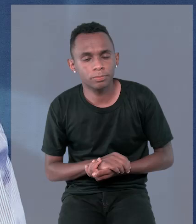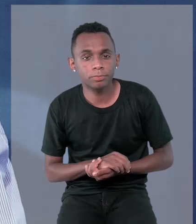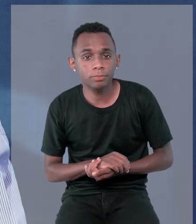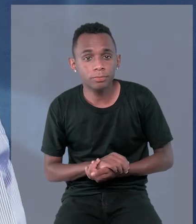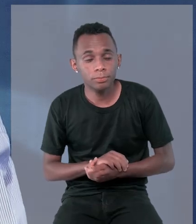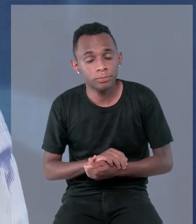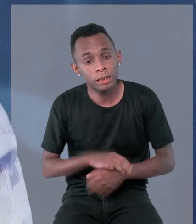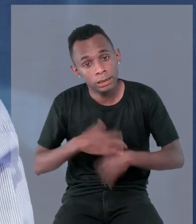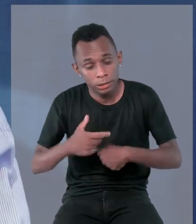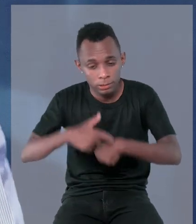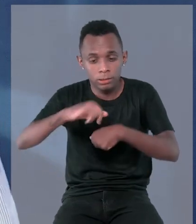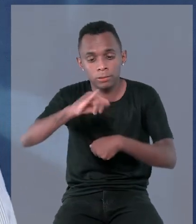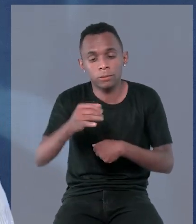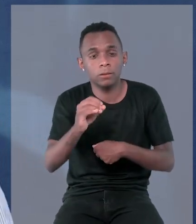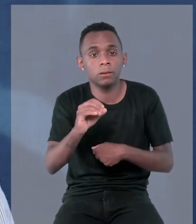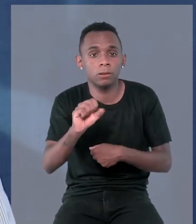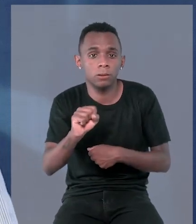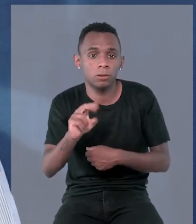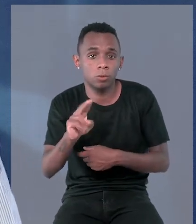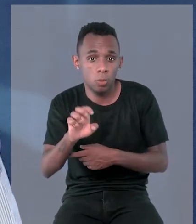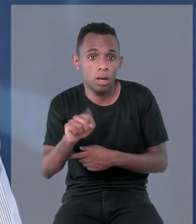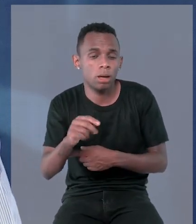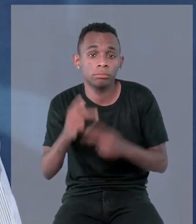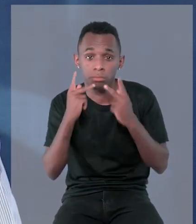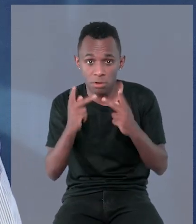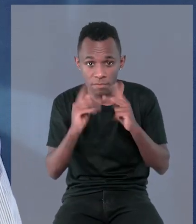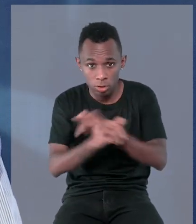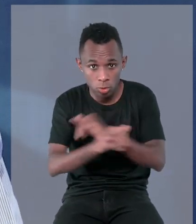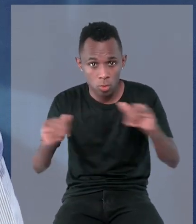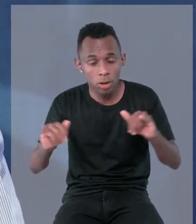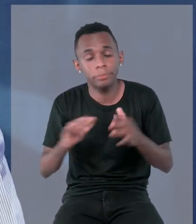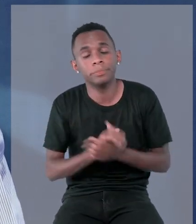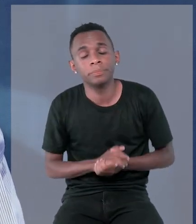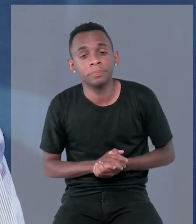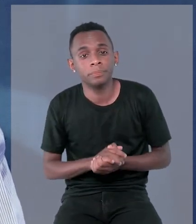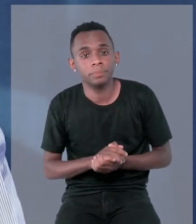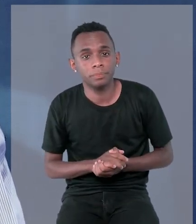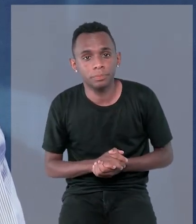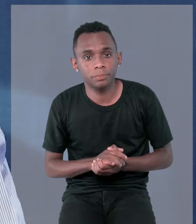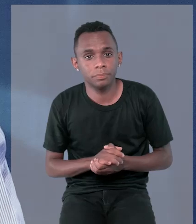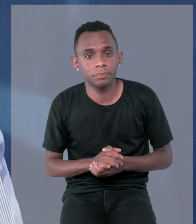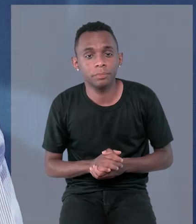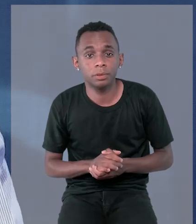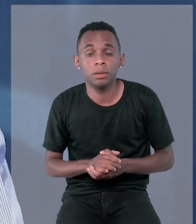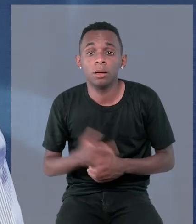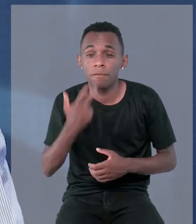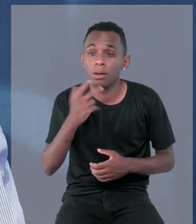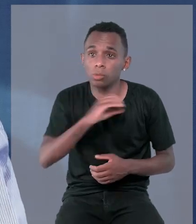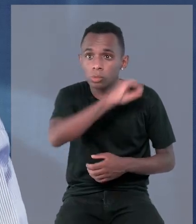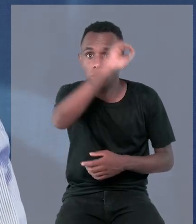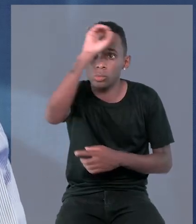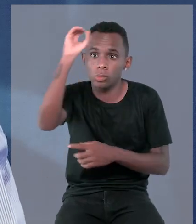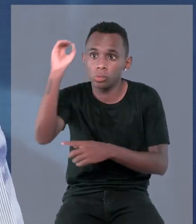o Josué fala, que quem conta a história, né, do profeta é o Josué, e ele diz que o sol pode